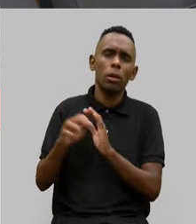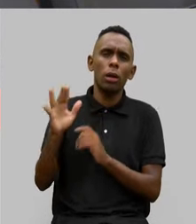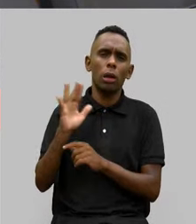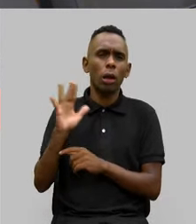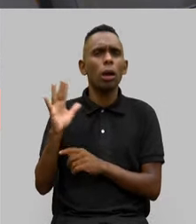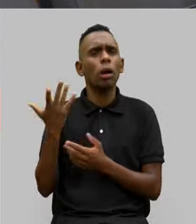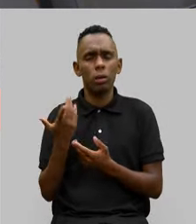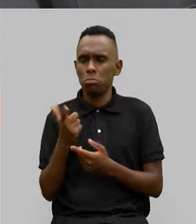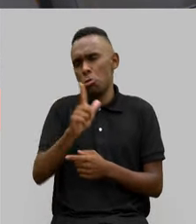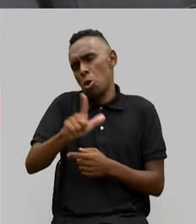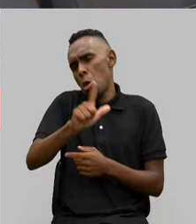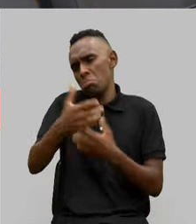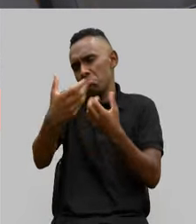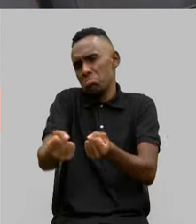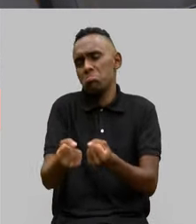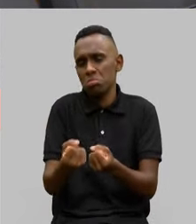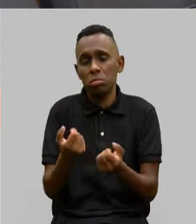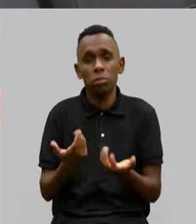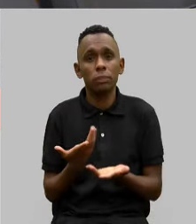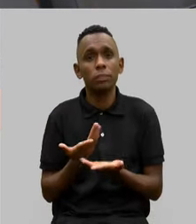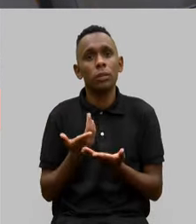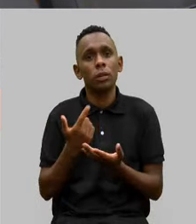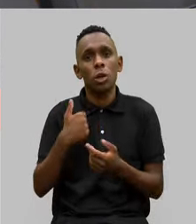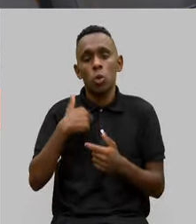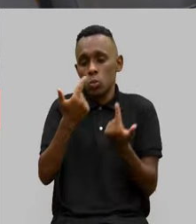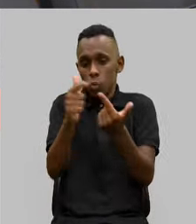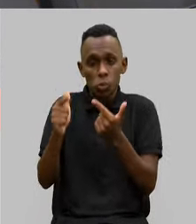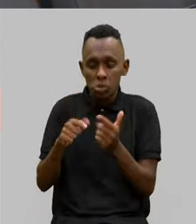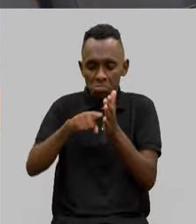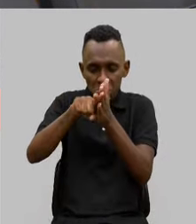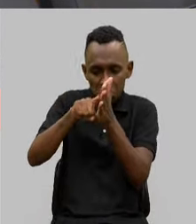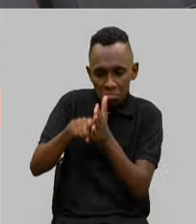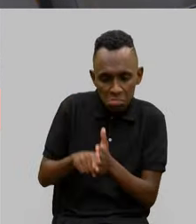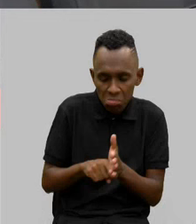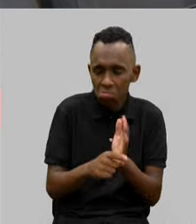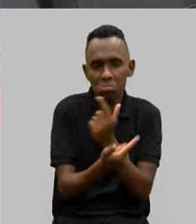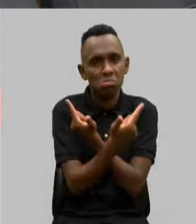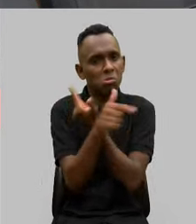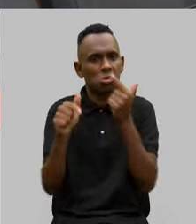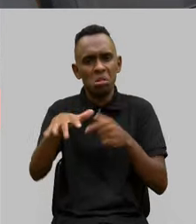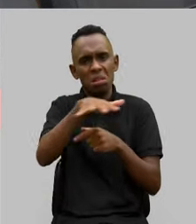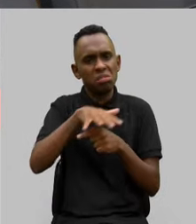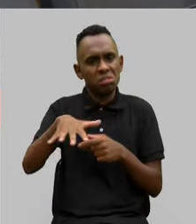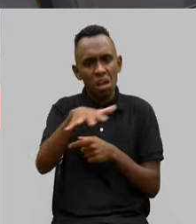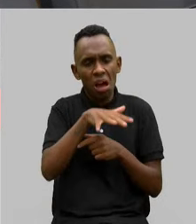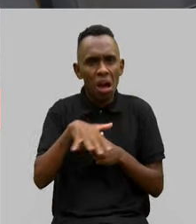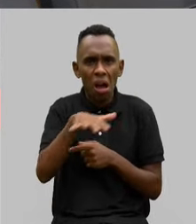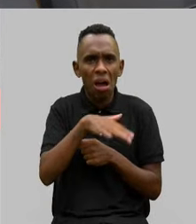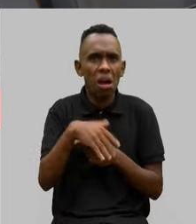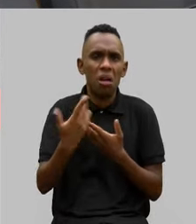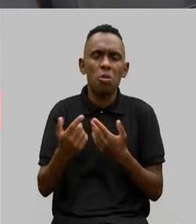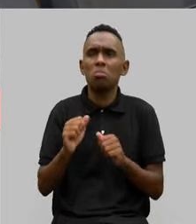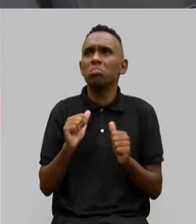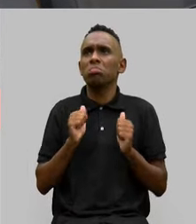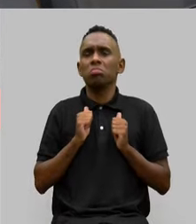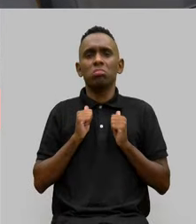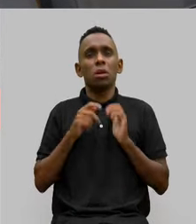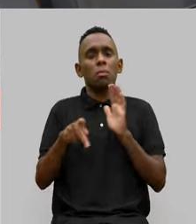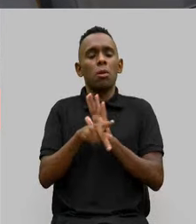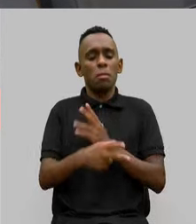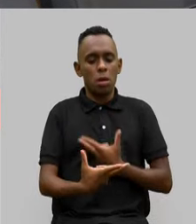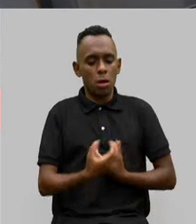Claro e eu eu não tinha conhecimento né desse mercado eu tava imersa na